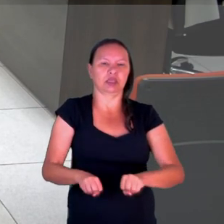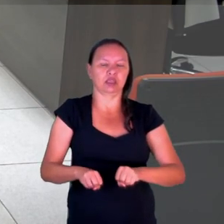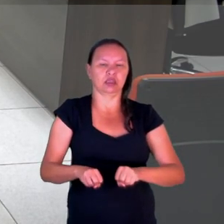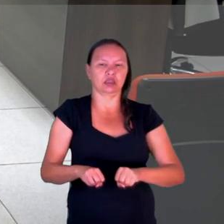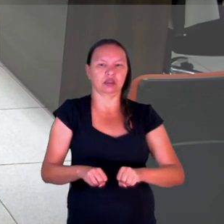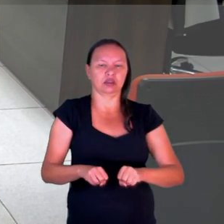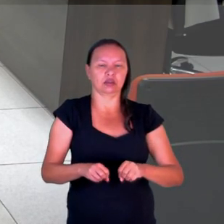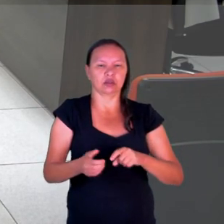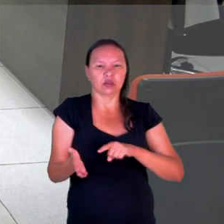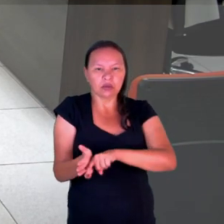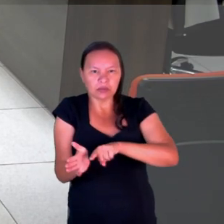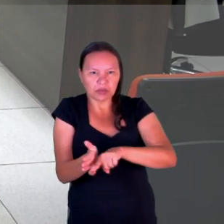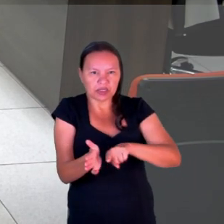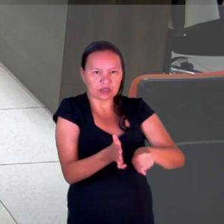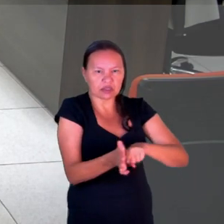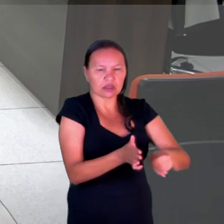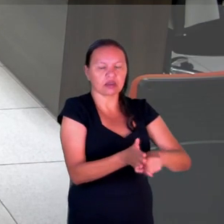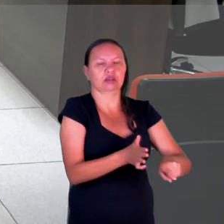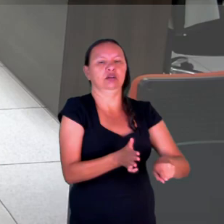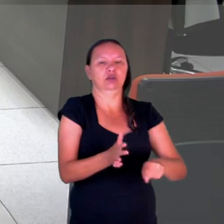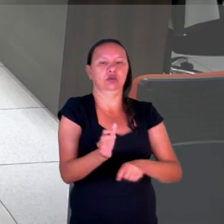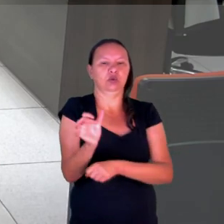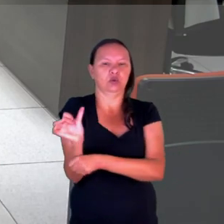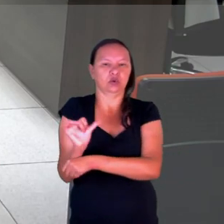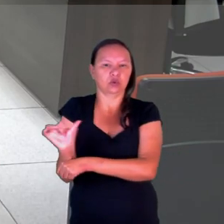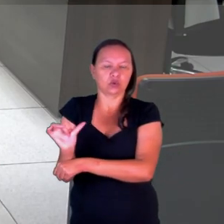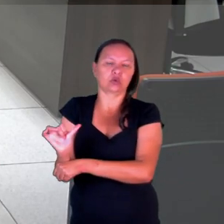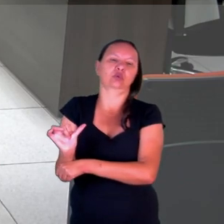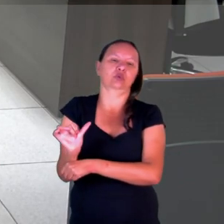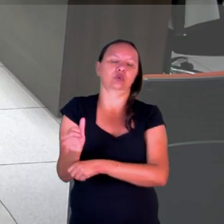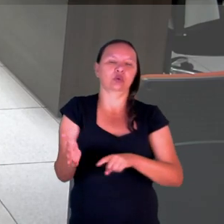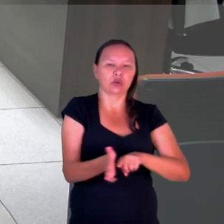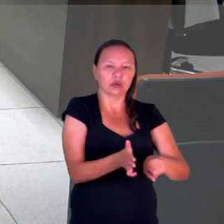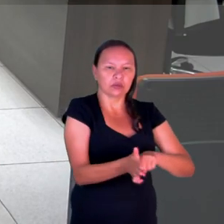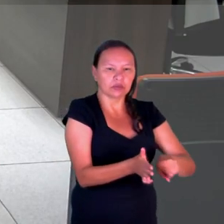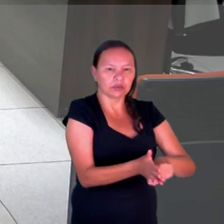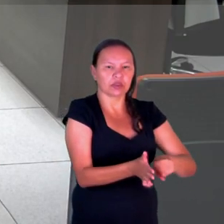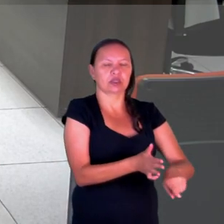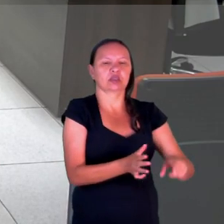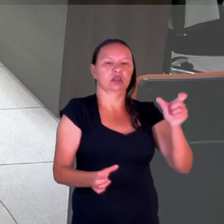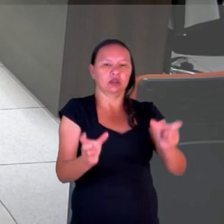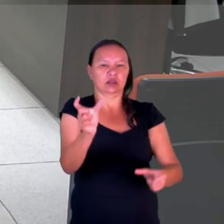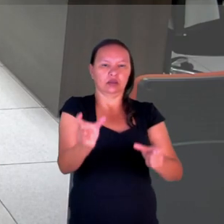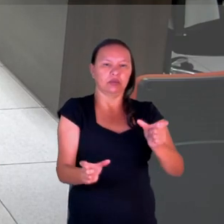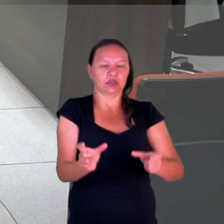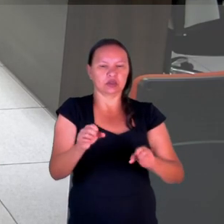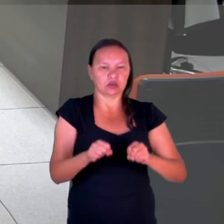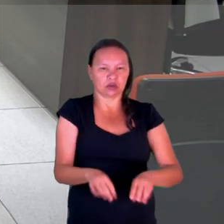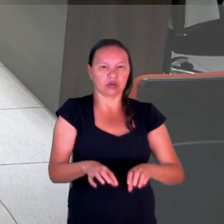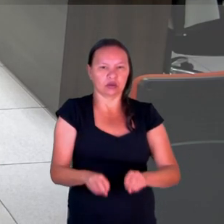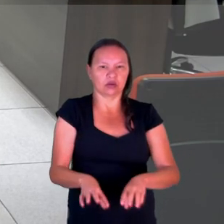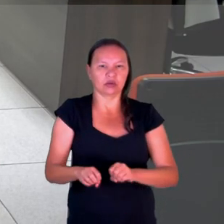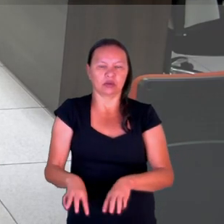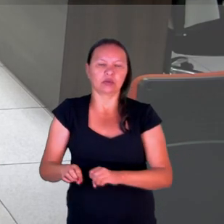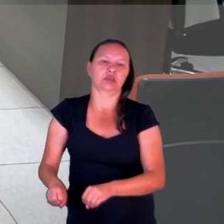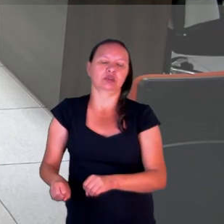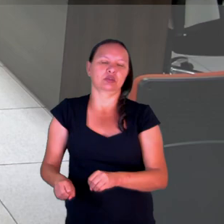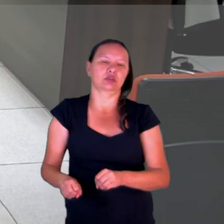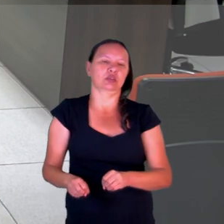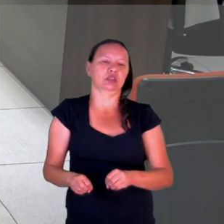gente pesquisar botar no Google a gente vai tá sempre com essas pessoas nos ensinando a ser gente